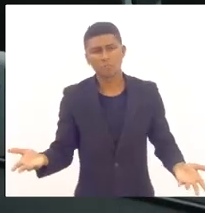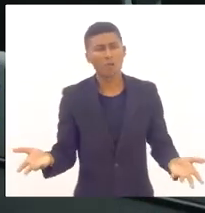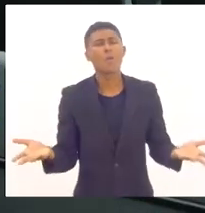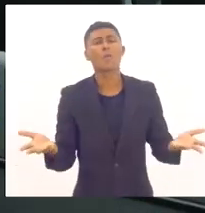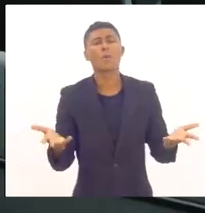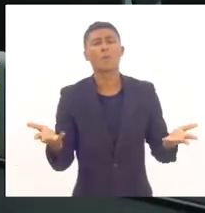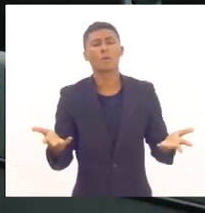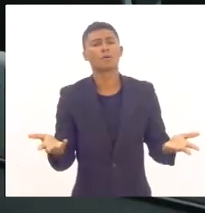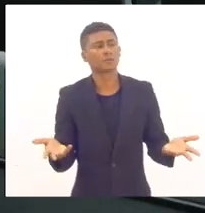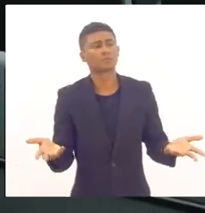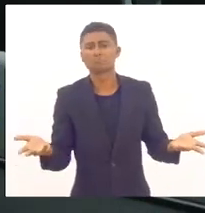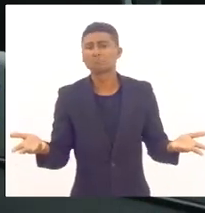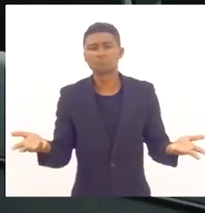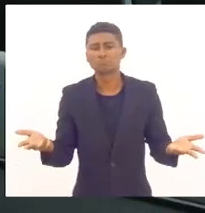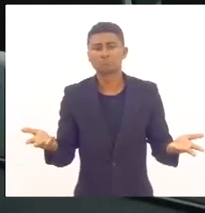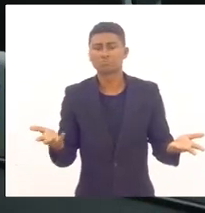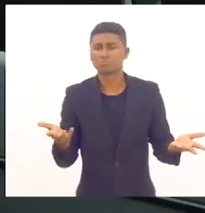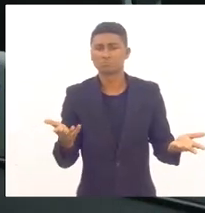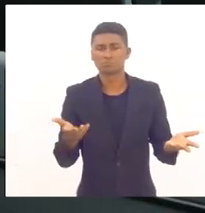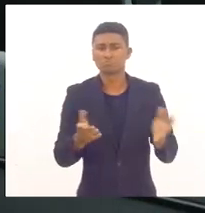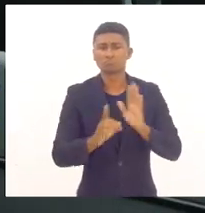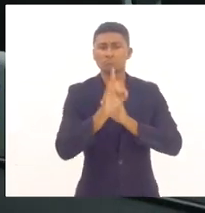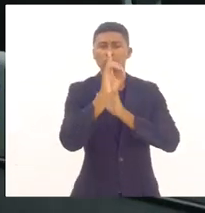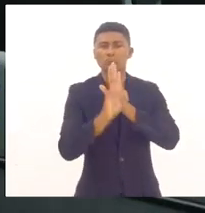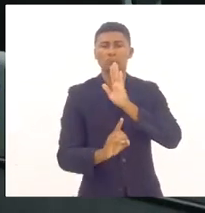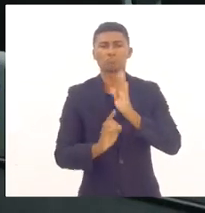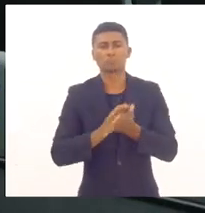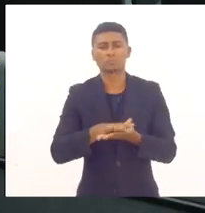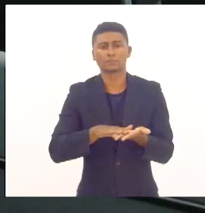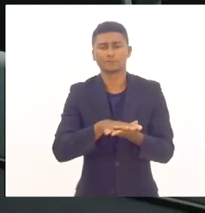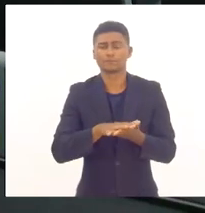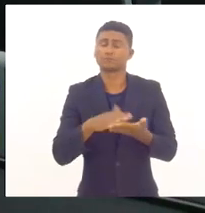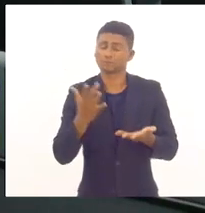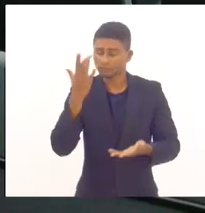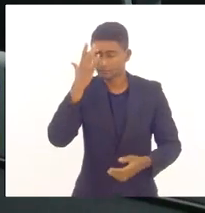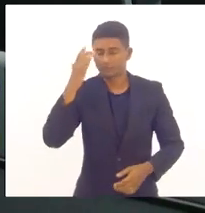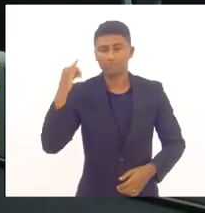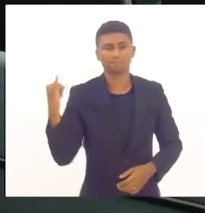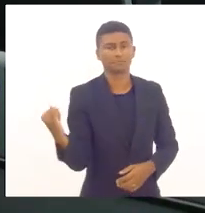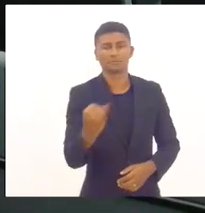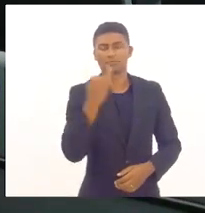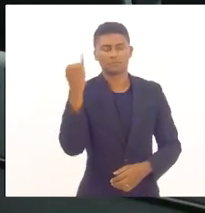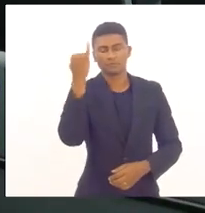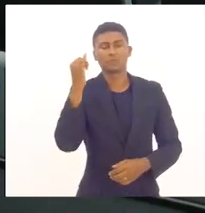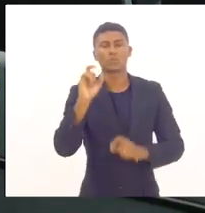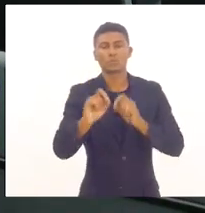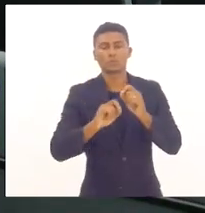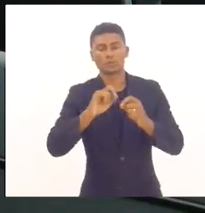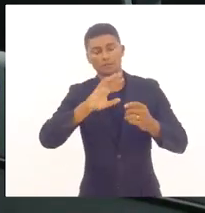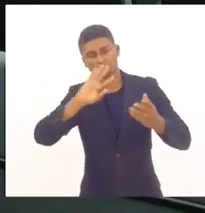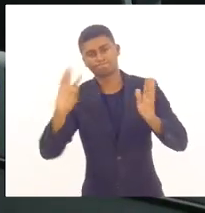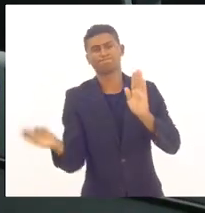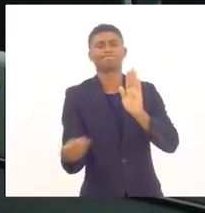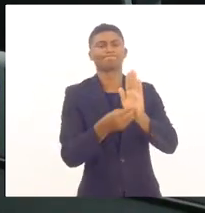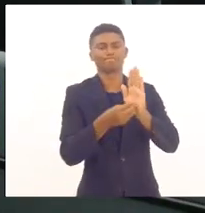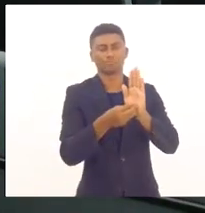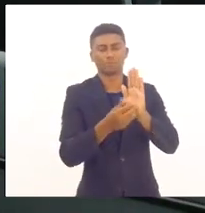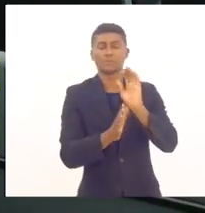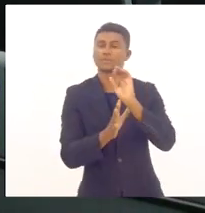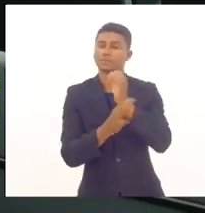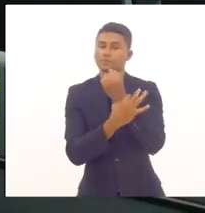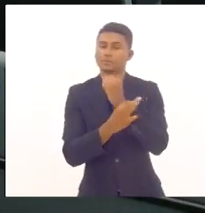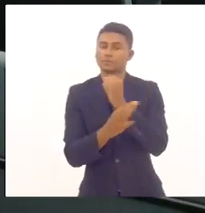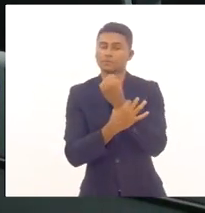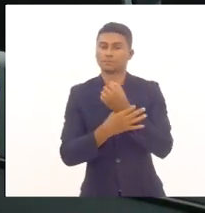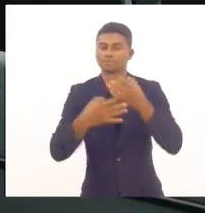não é garantia de direito. Então, a gente achou importante incluir a garantia, o debate, para a gente